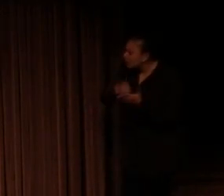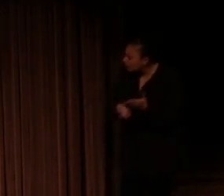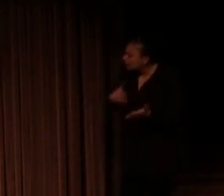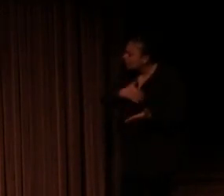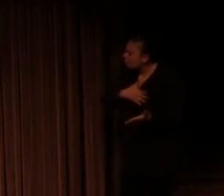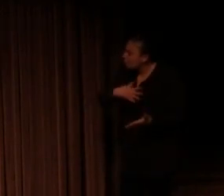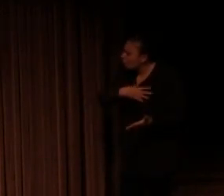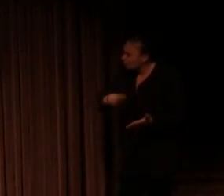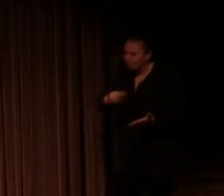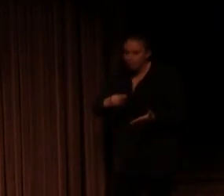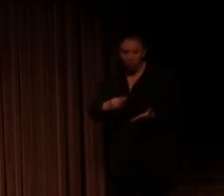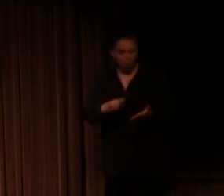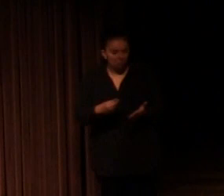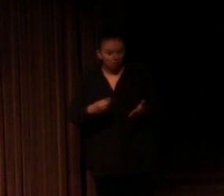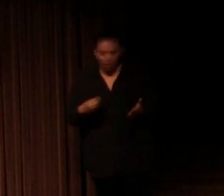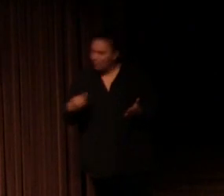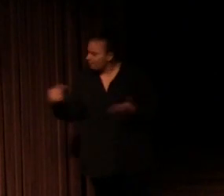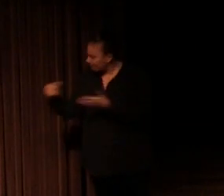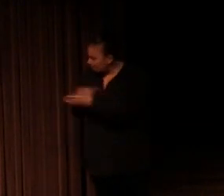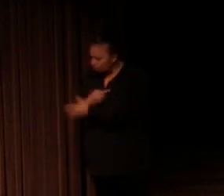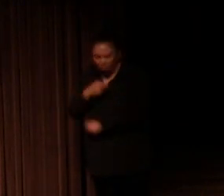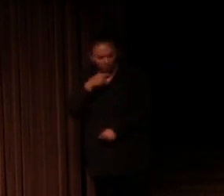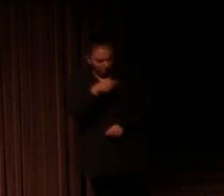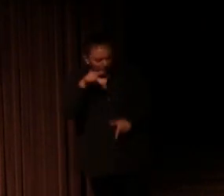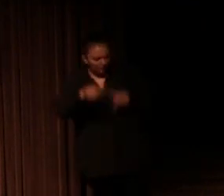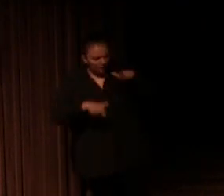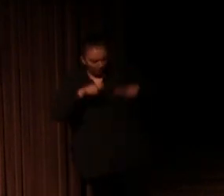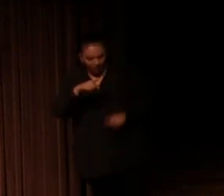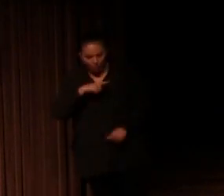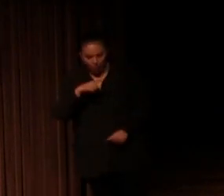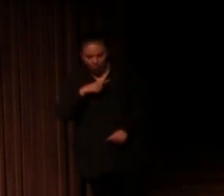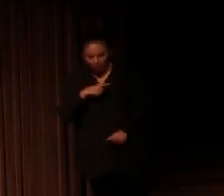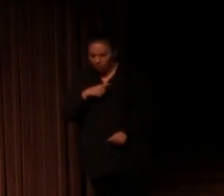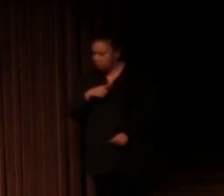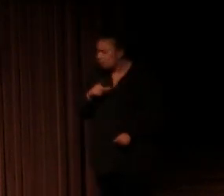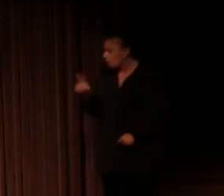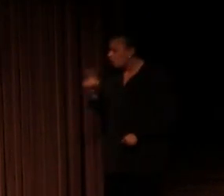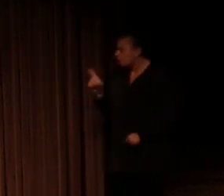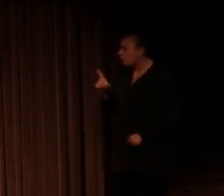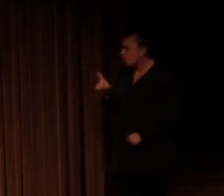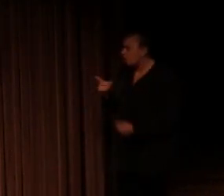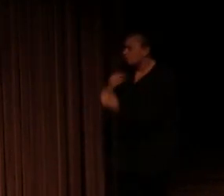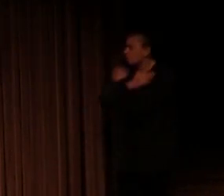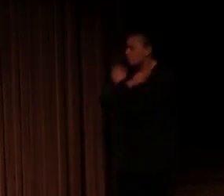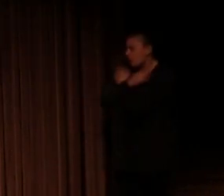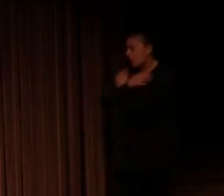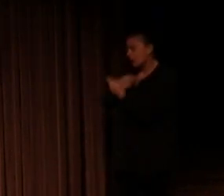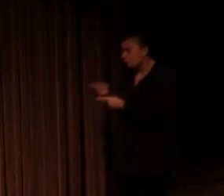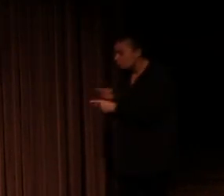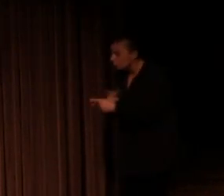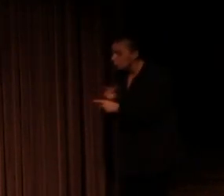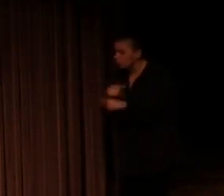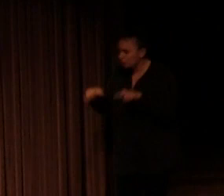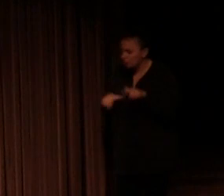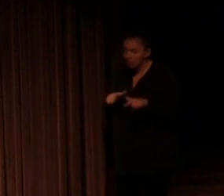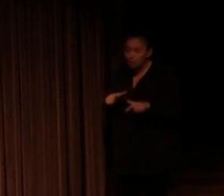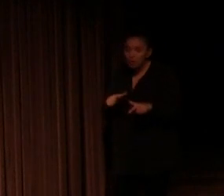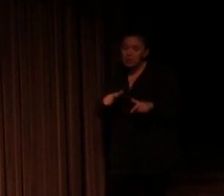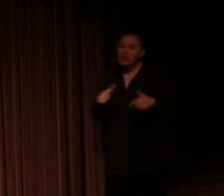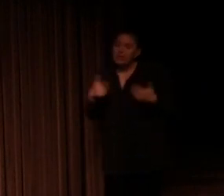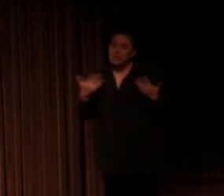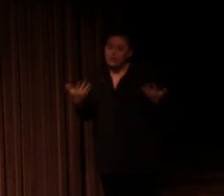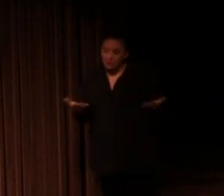trabalhando ela falava assim não estou trabalhando estou procurando emprego então quando você achar emprego você vem que a gente te dá a vaga